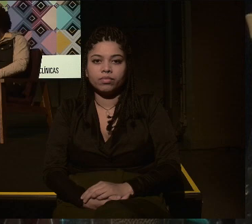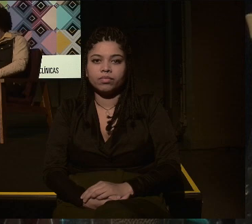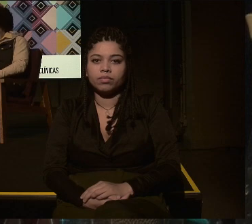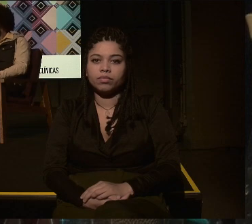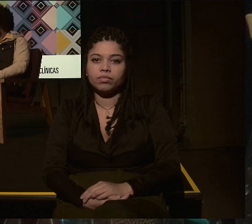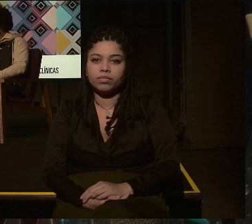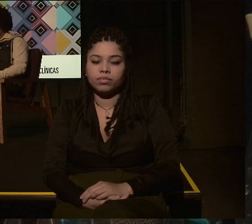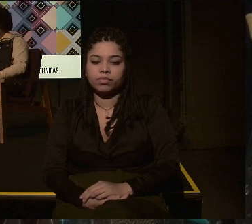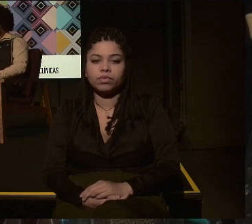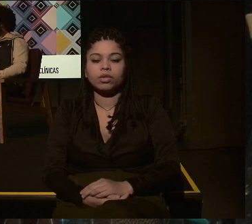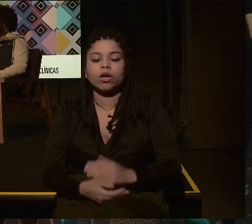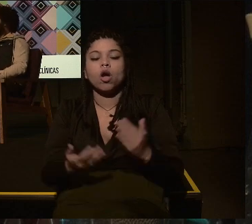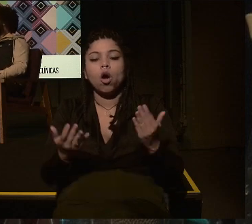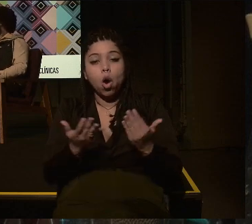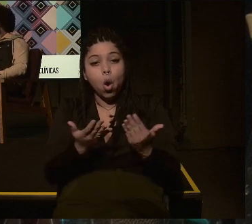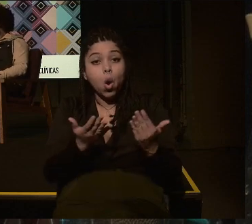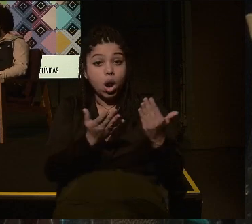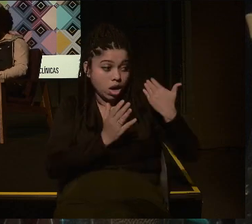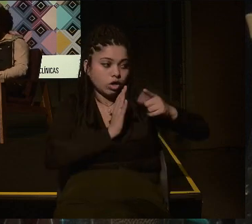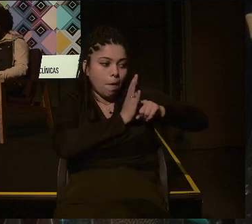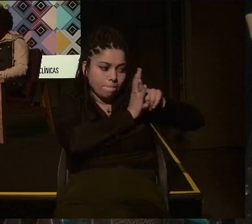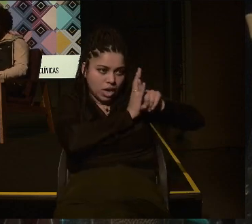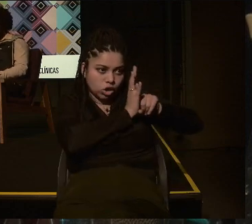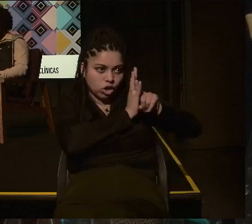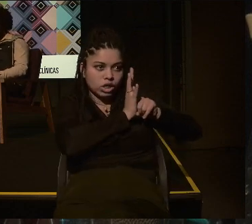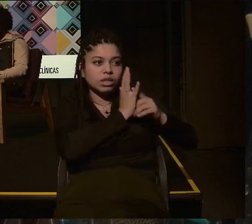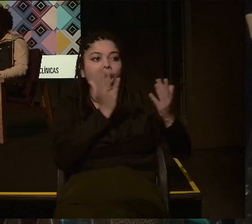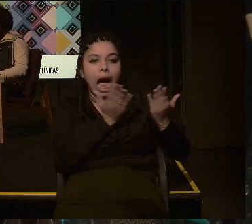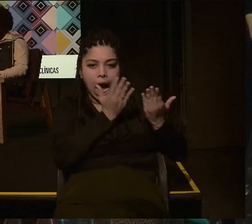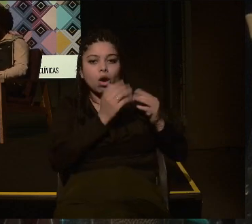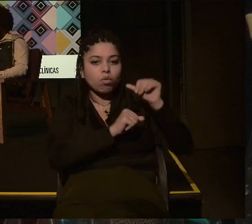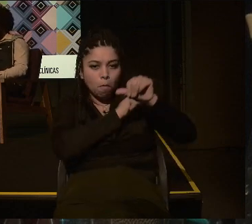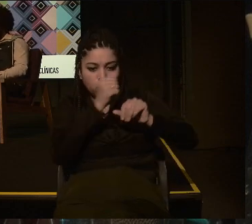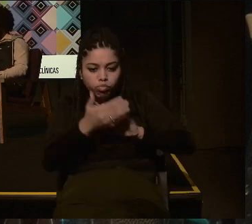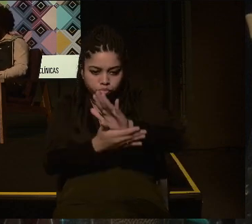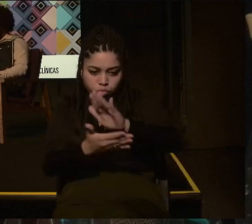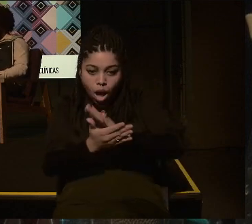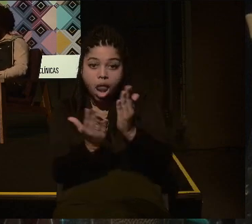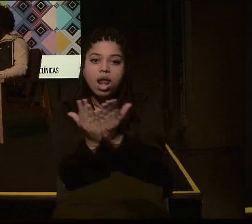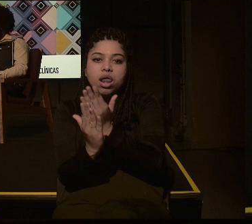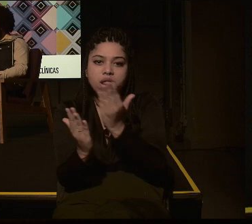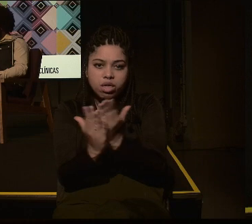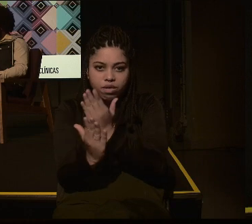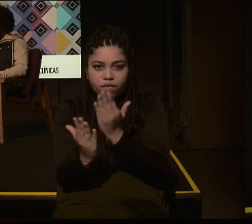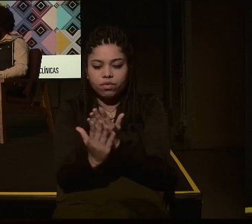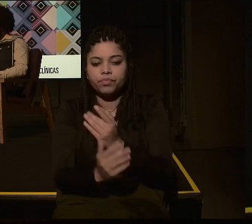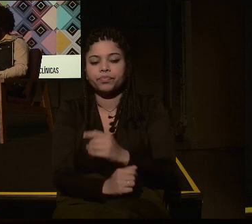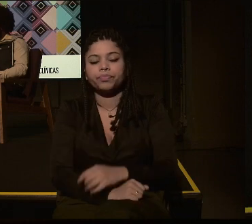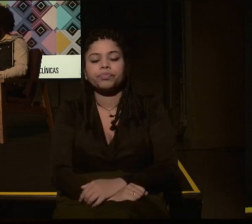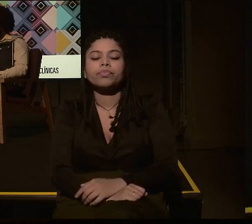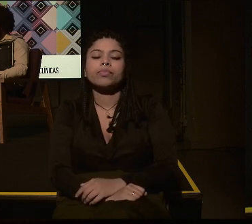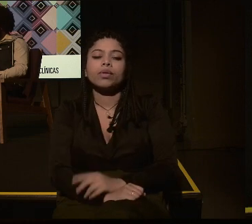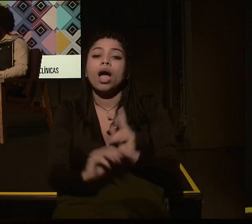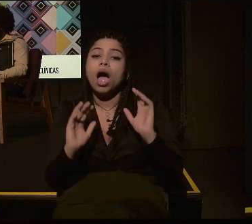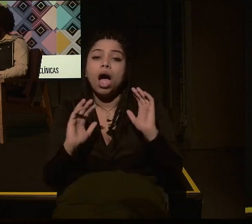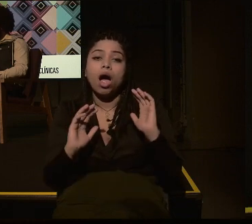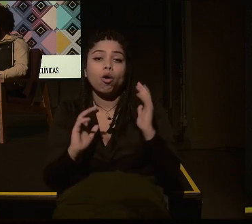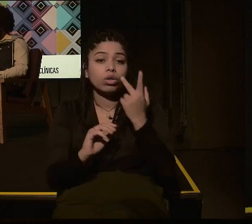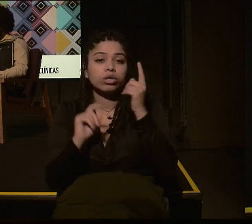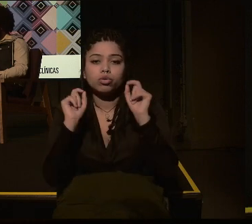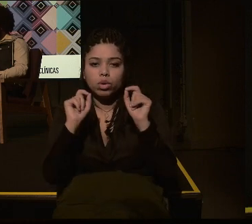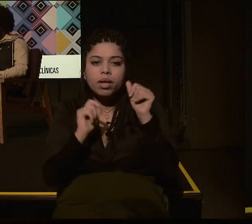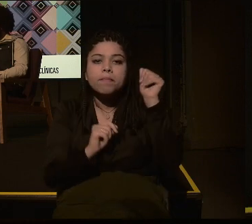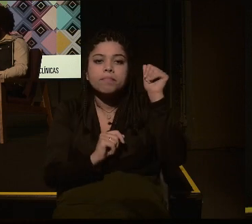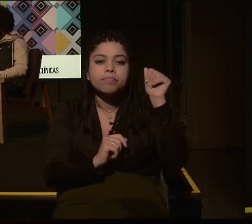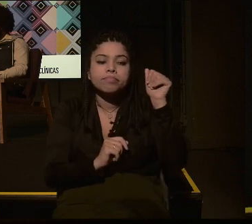hoje está no formato livro, tem um determinado momento em que uma criança de pele negra,